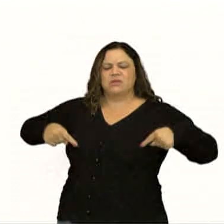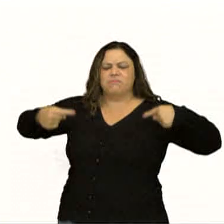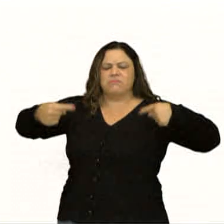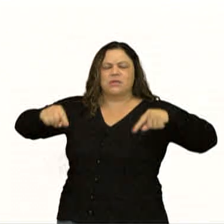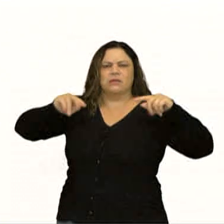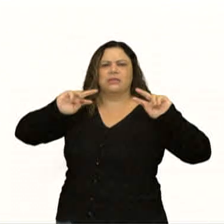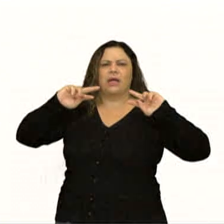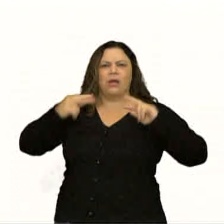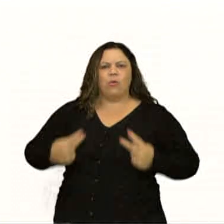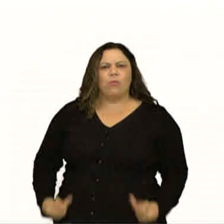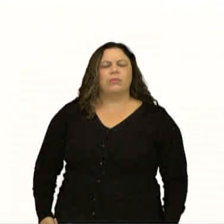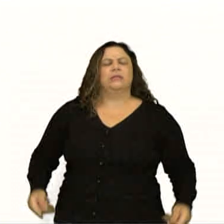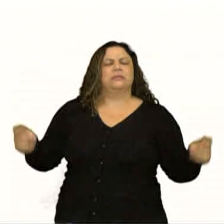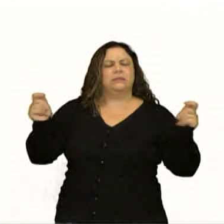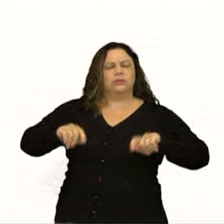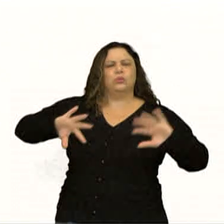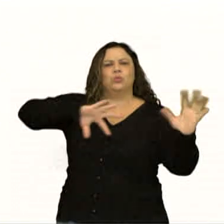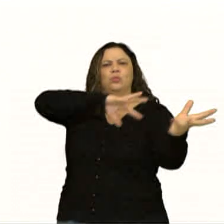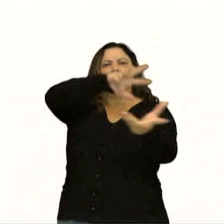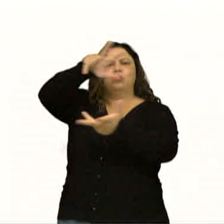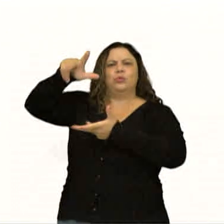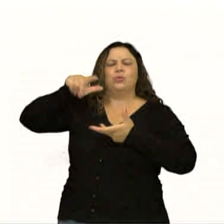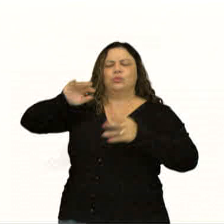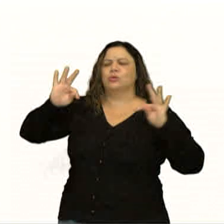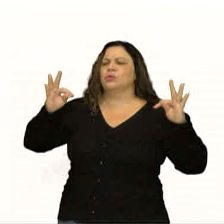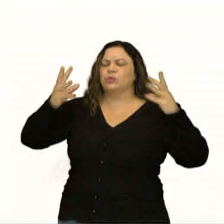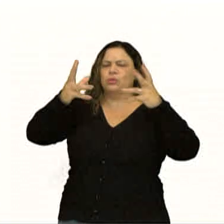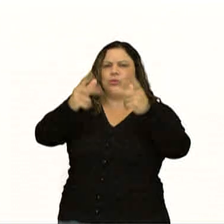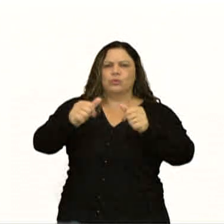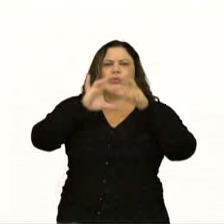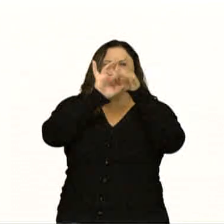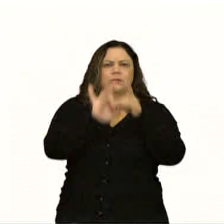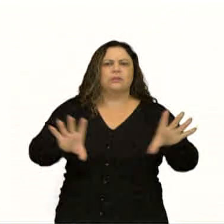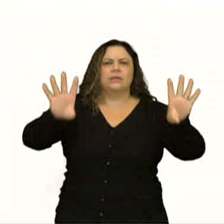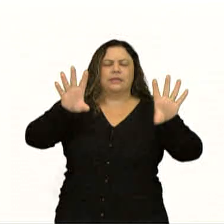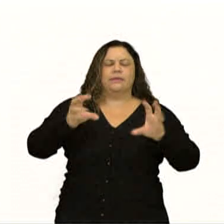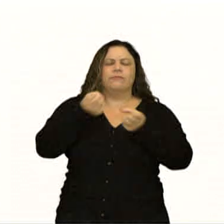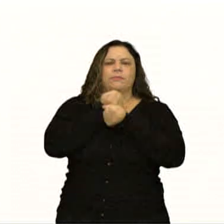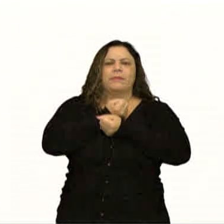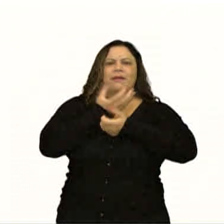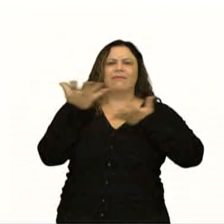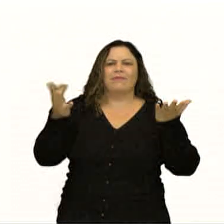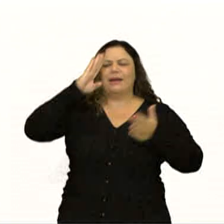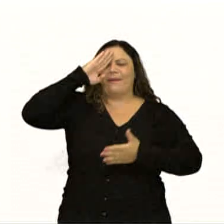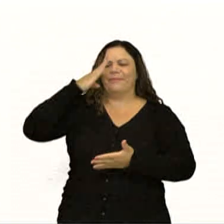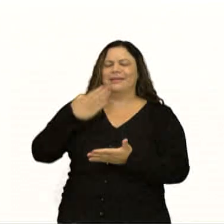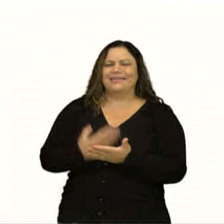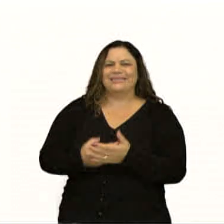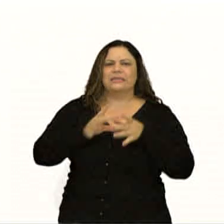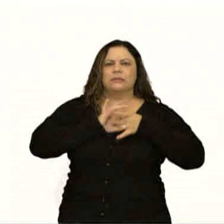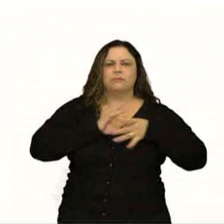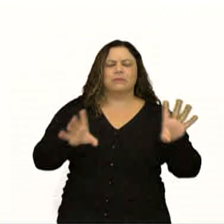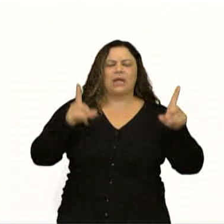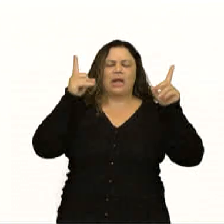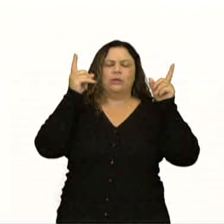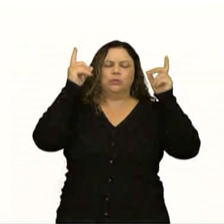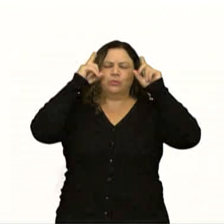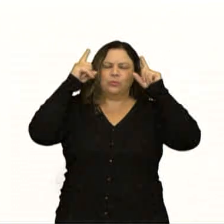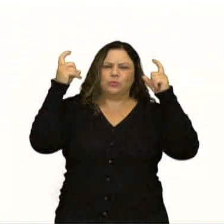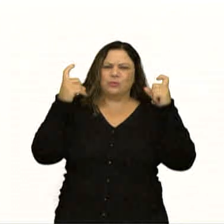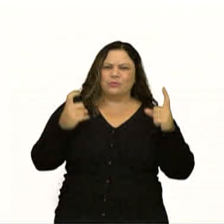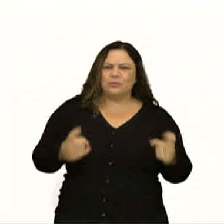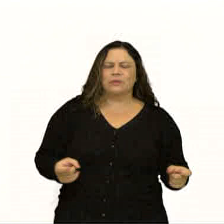advento de um mundo em que os seres humanos sejam livres para falar e para crer, libertos do terror e da miséria,